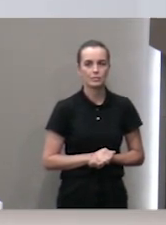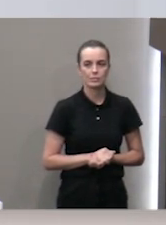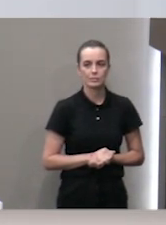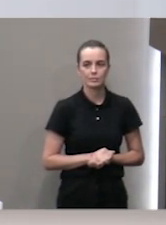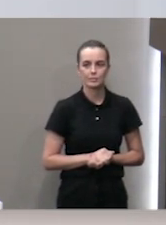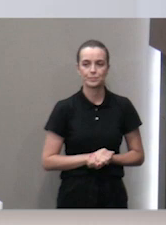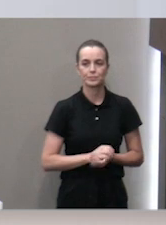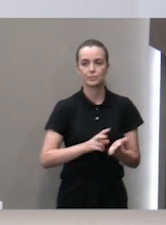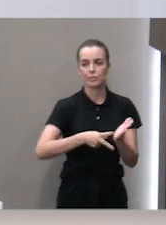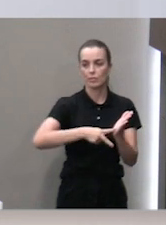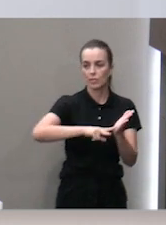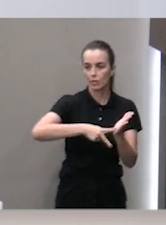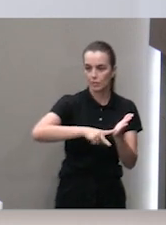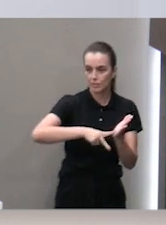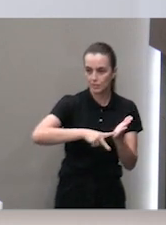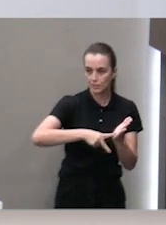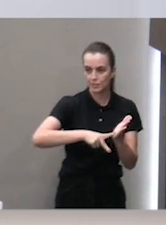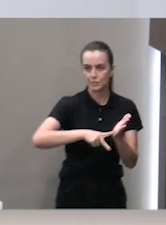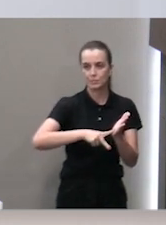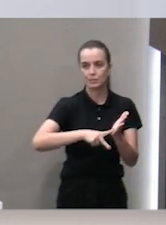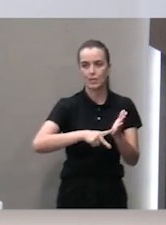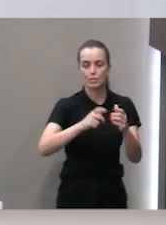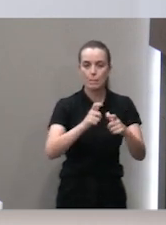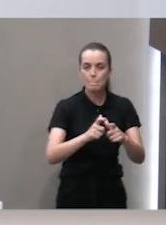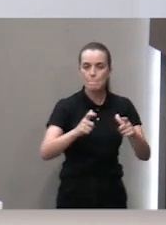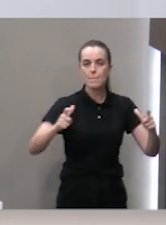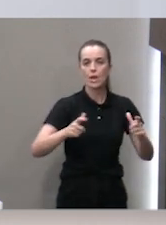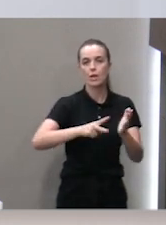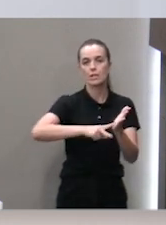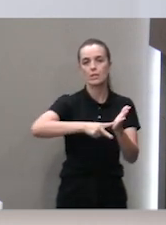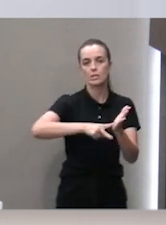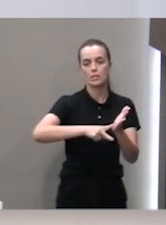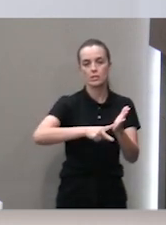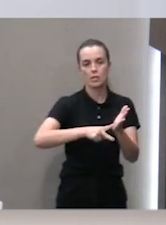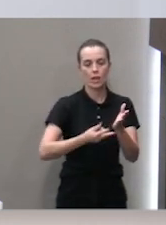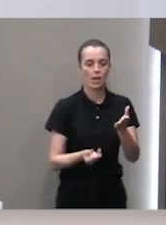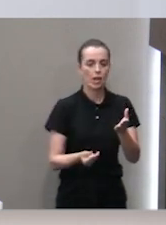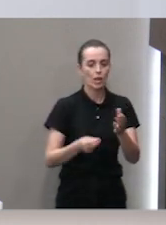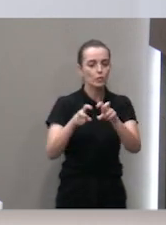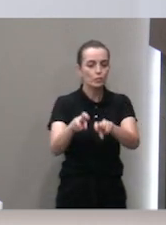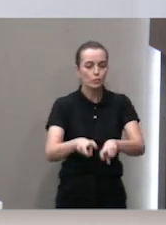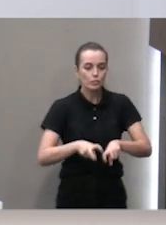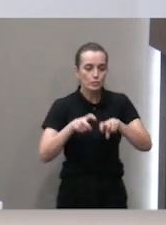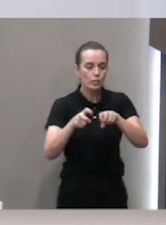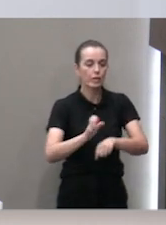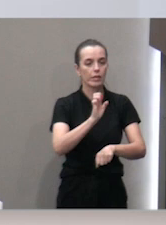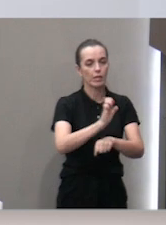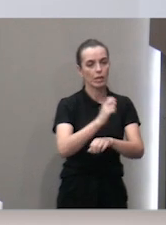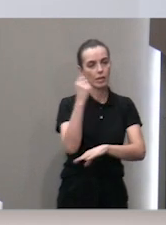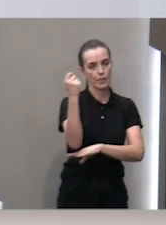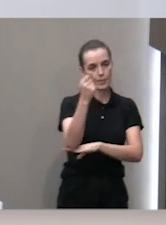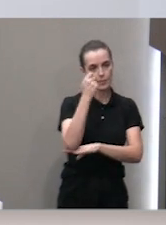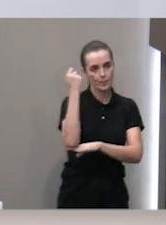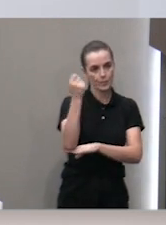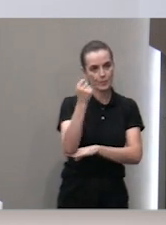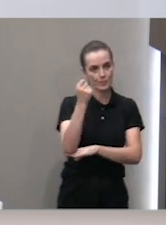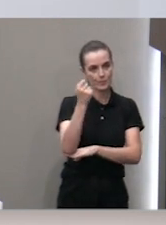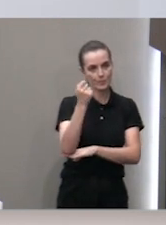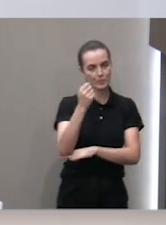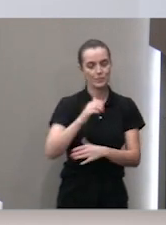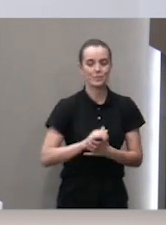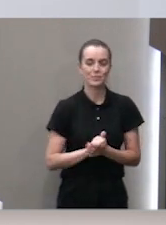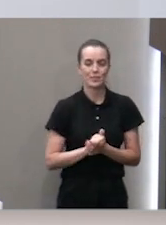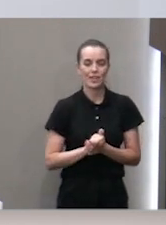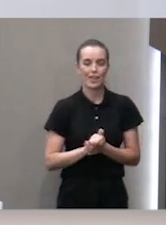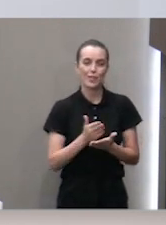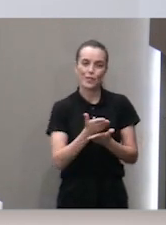O Simpasso constitui-se como um dos maiores sindicatos do interior do estado do Rio Grande do Sul, graças a você,